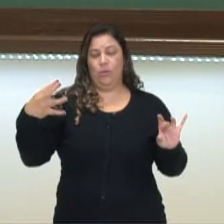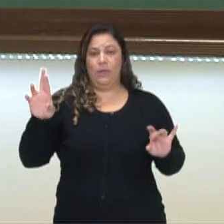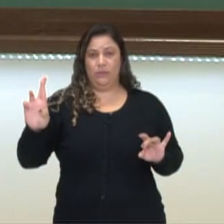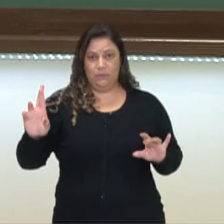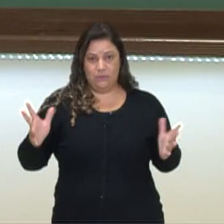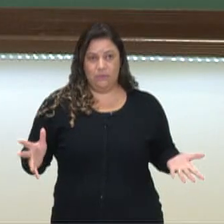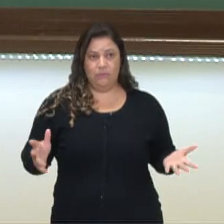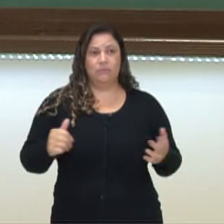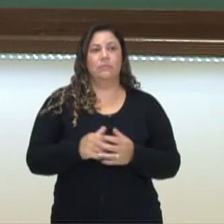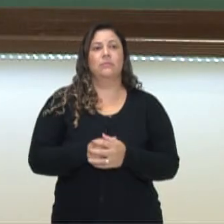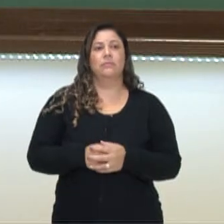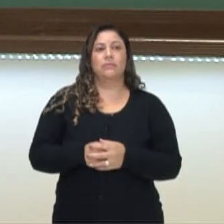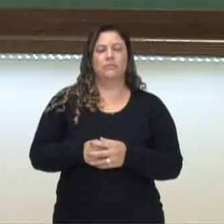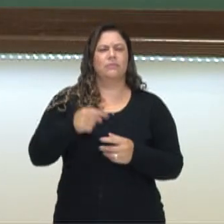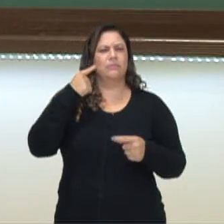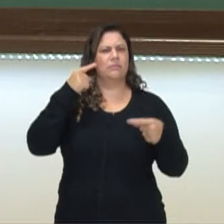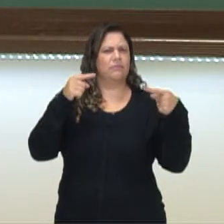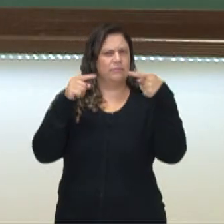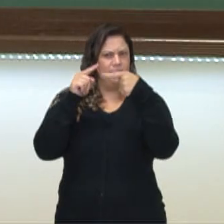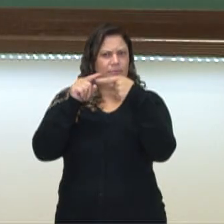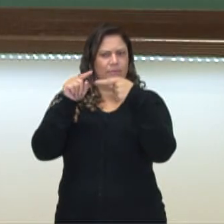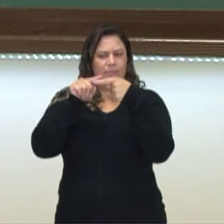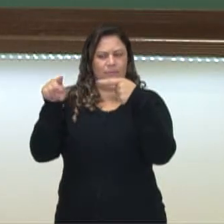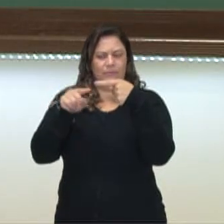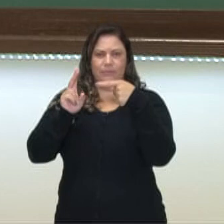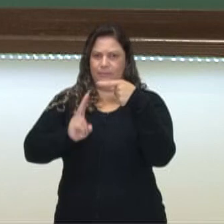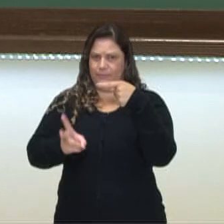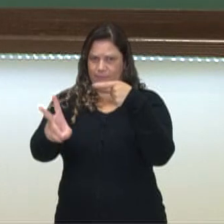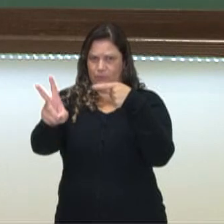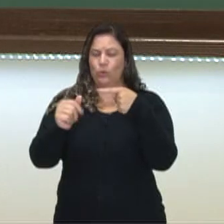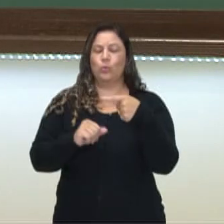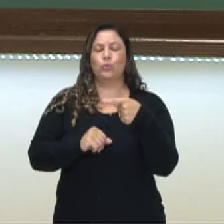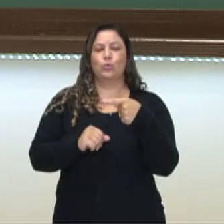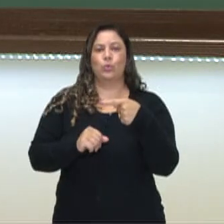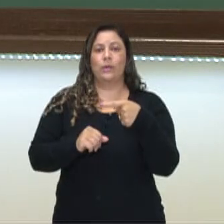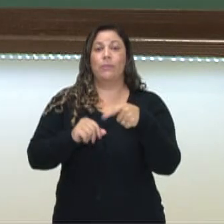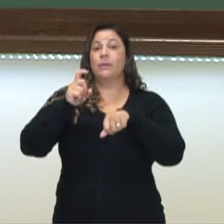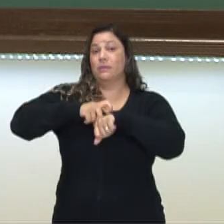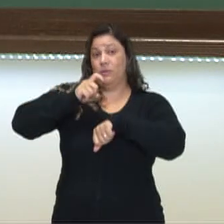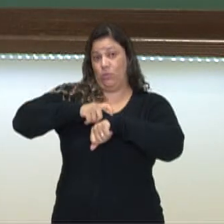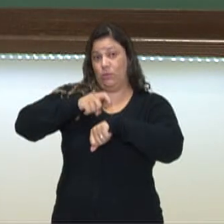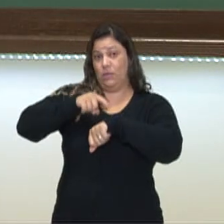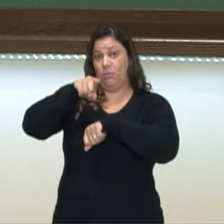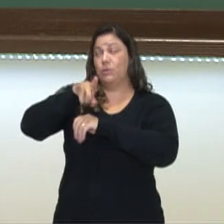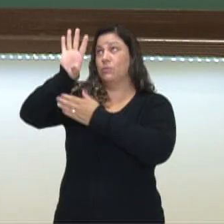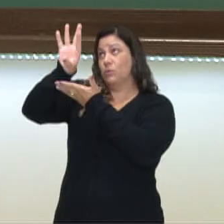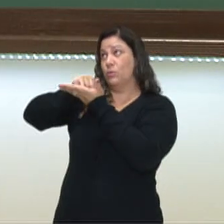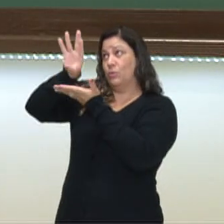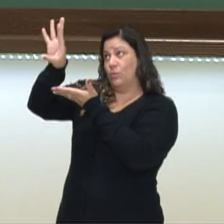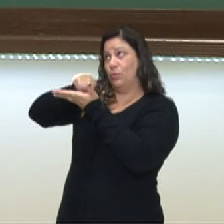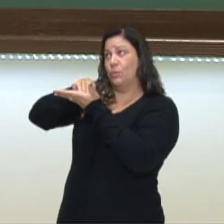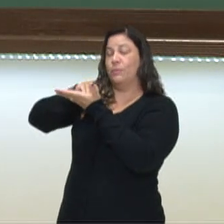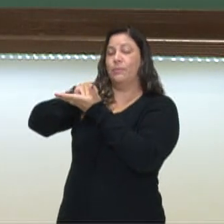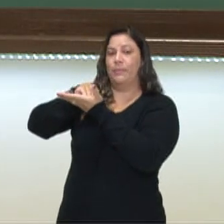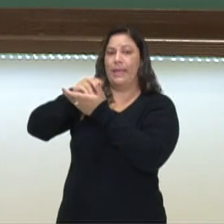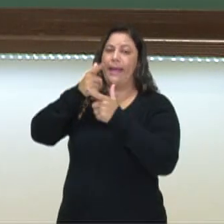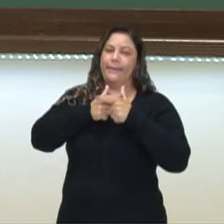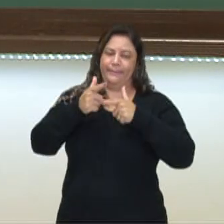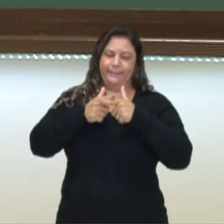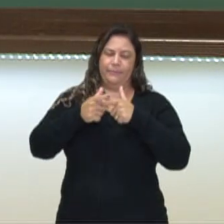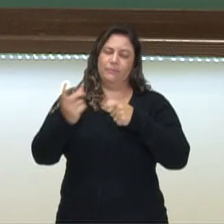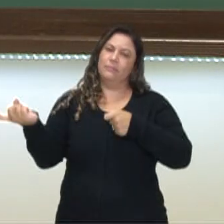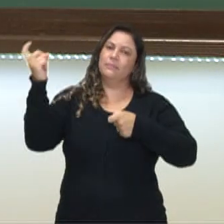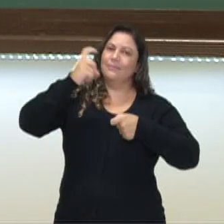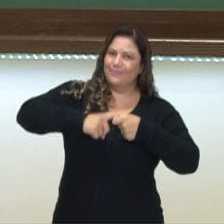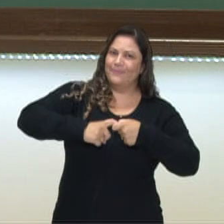Tá vendo que tem uma setinha? Porque esse probleminha continua. Mas a prof vai dar um tempo para vocês copiarem essa parte do problema e já que a